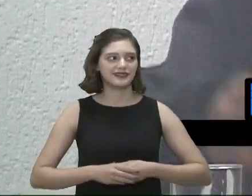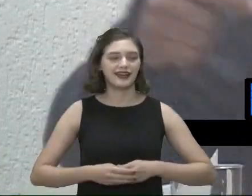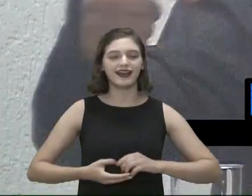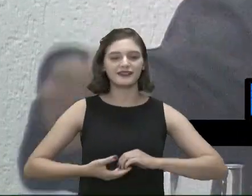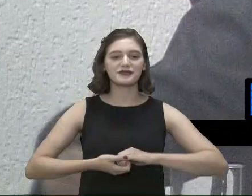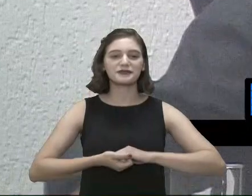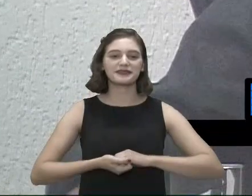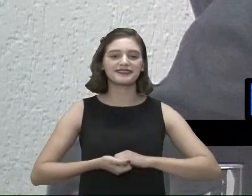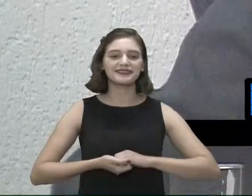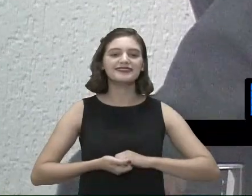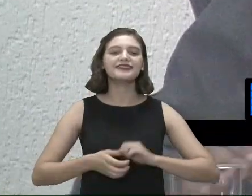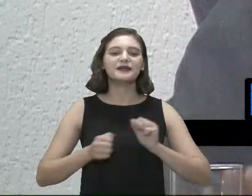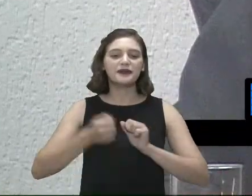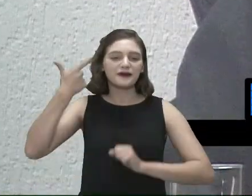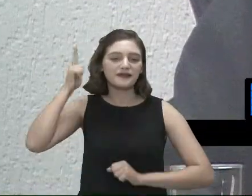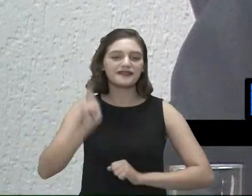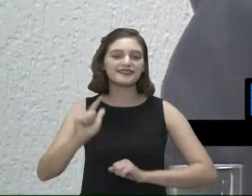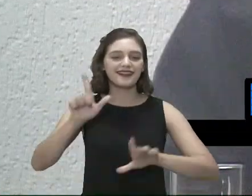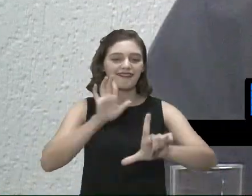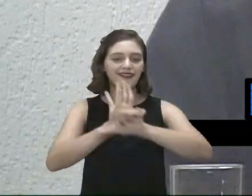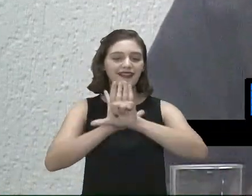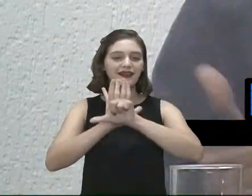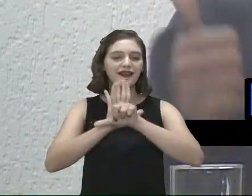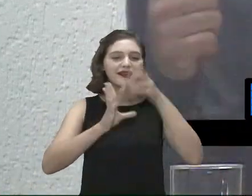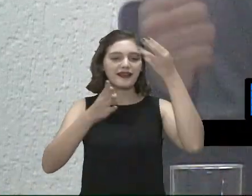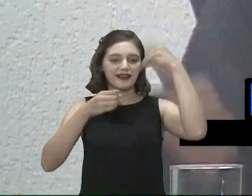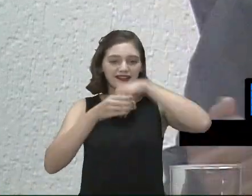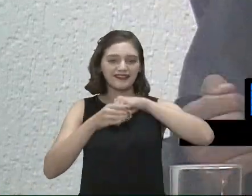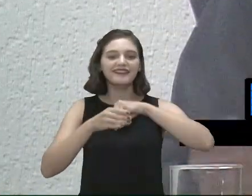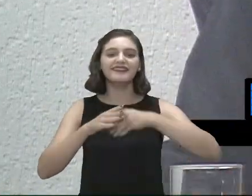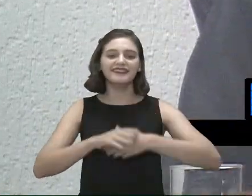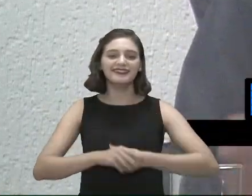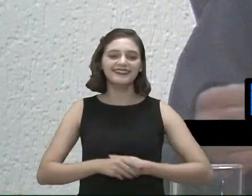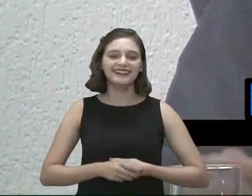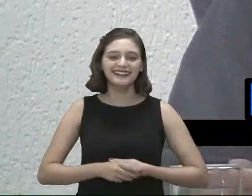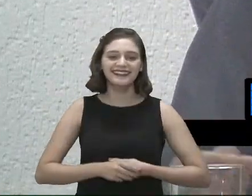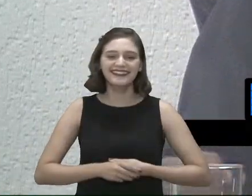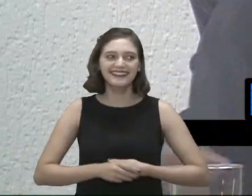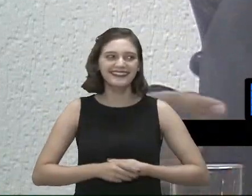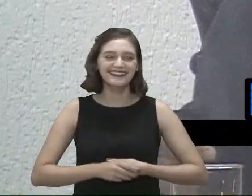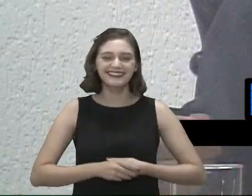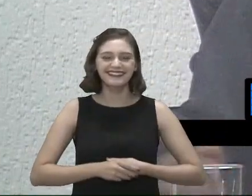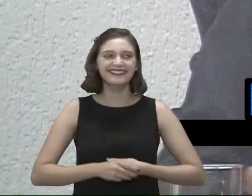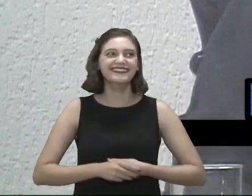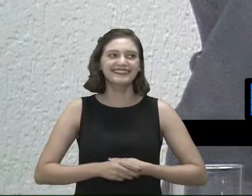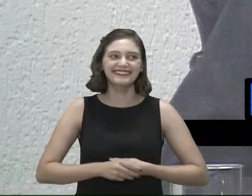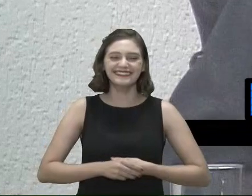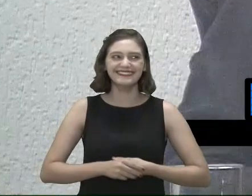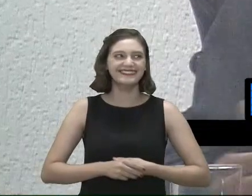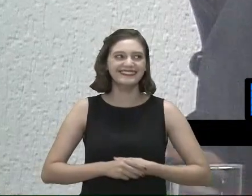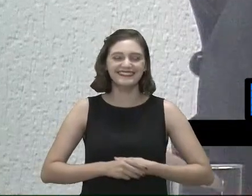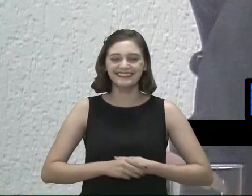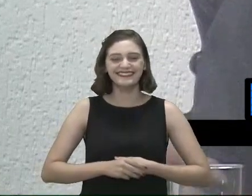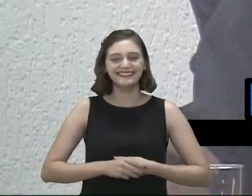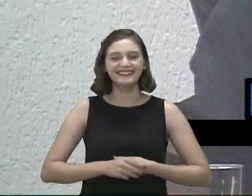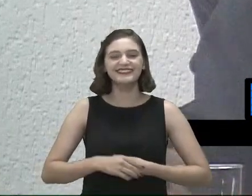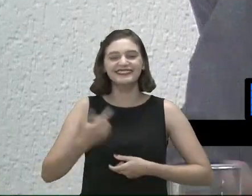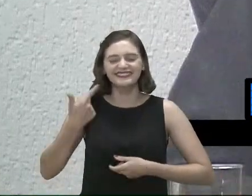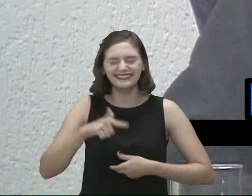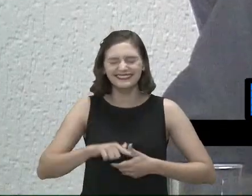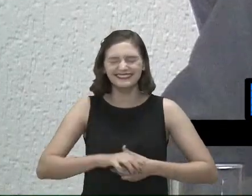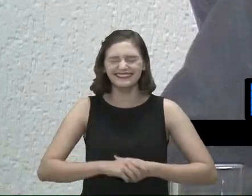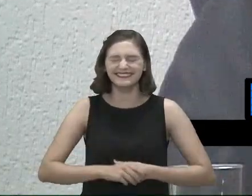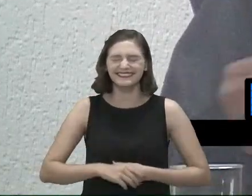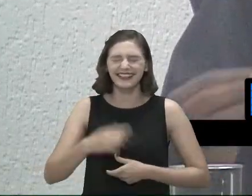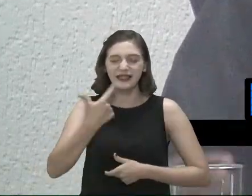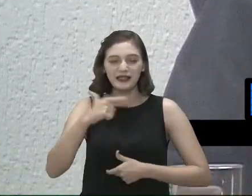gente luta para conquistar as leis, mas na hora da implementação, servidores como esses vão ter muita dificuldade, porque não tem ferramentas necessárias,